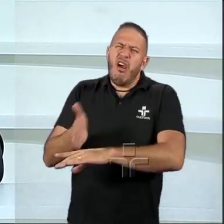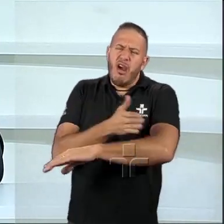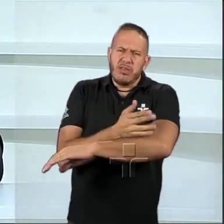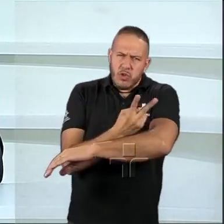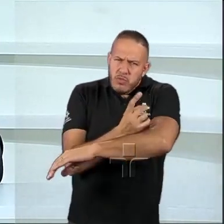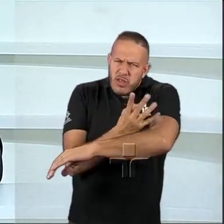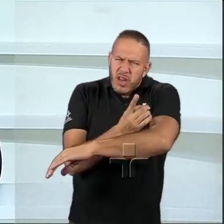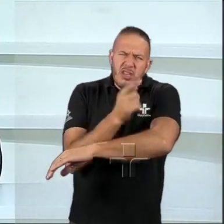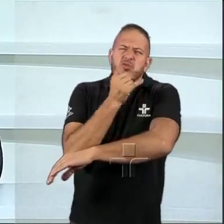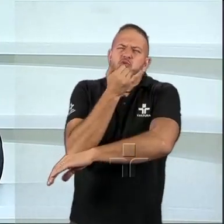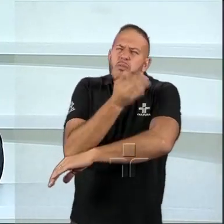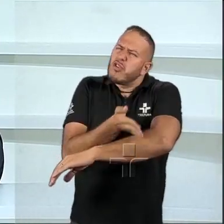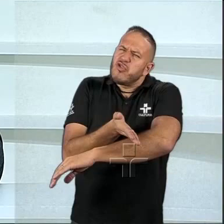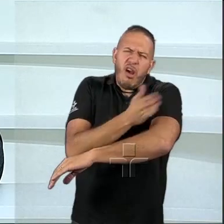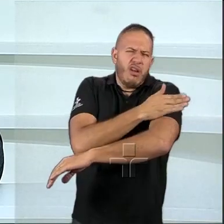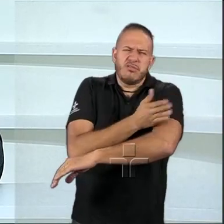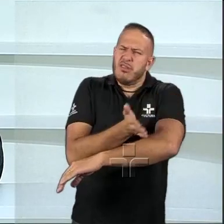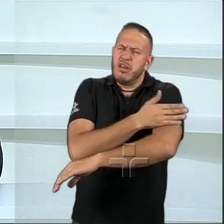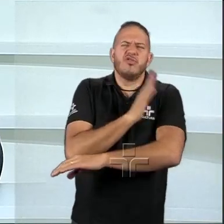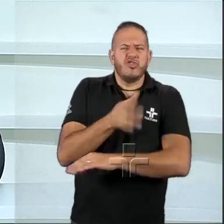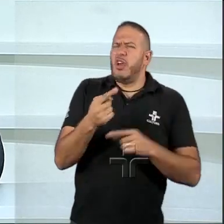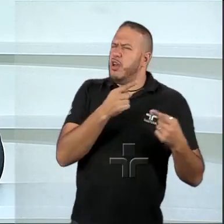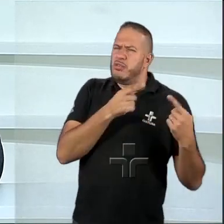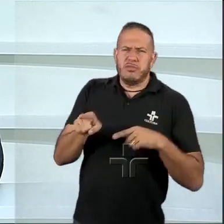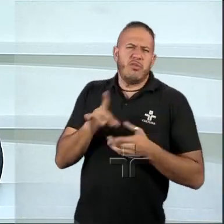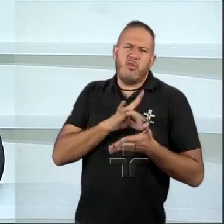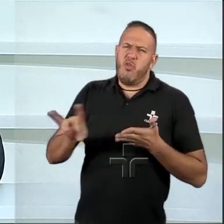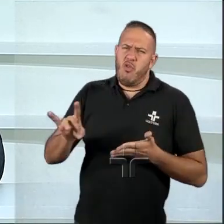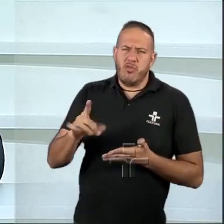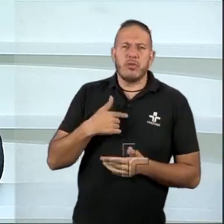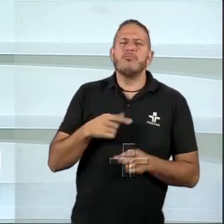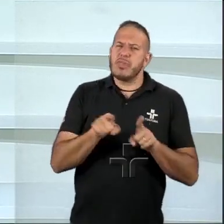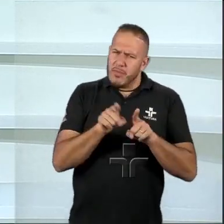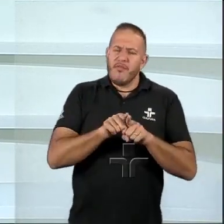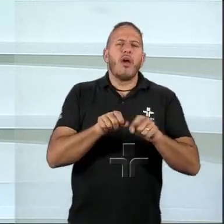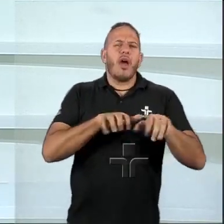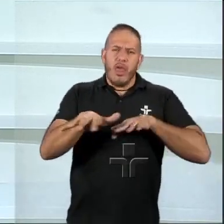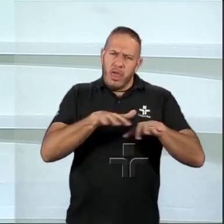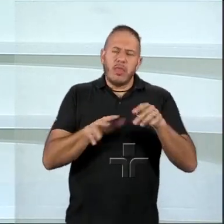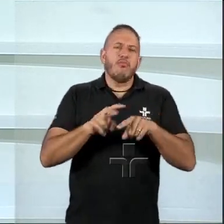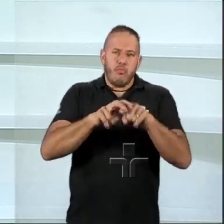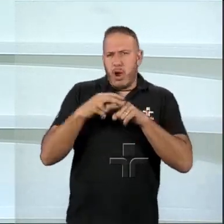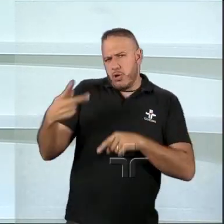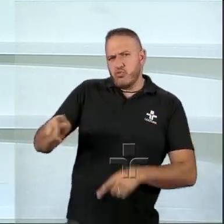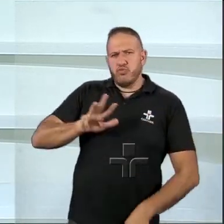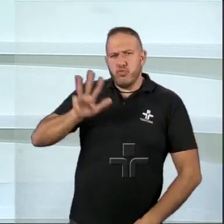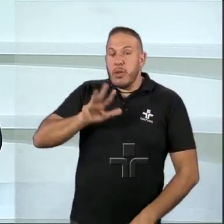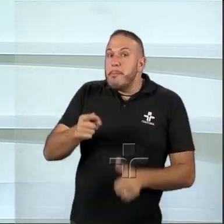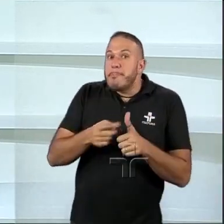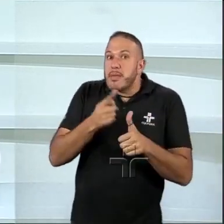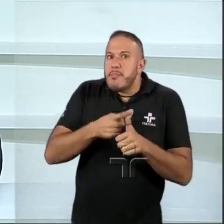2013. E eu acho que também foi criado pelo Lula. O primeiro movimento que começou a atrair